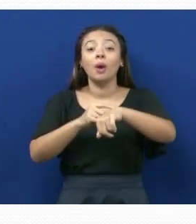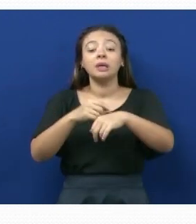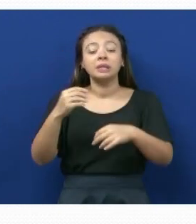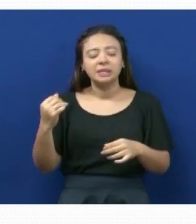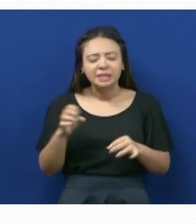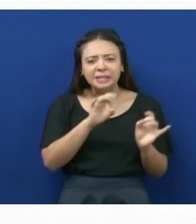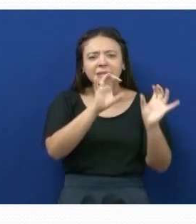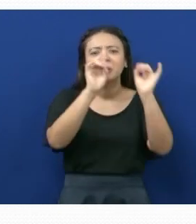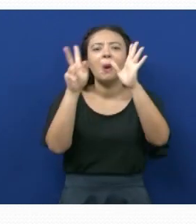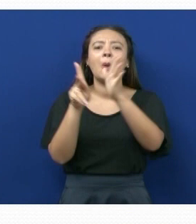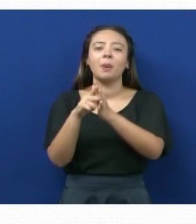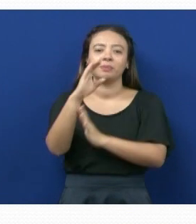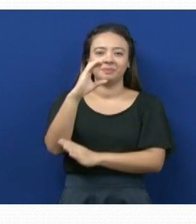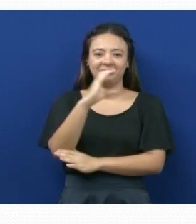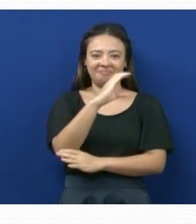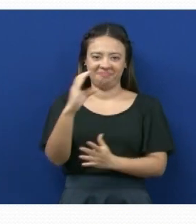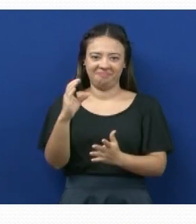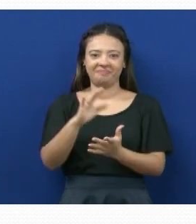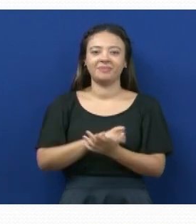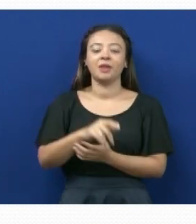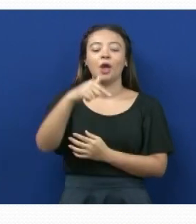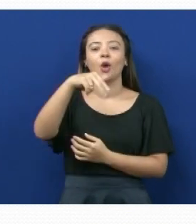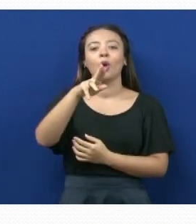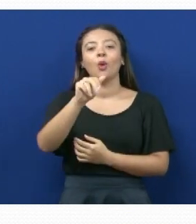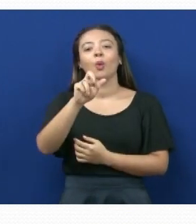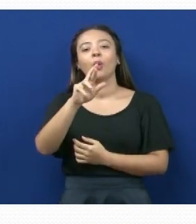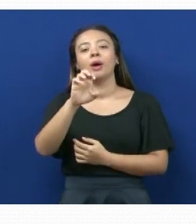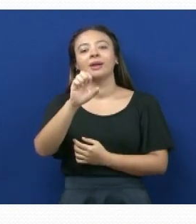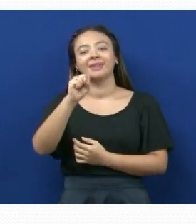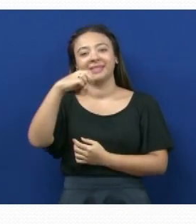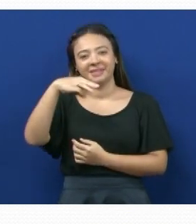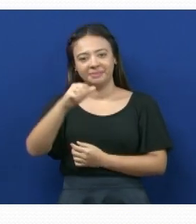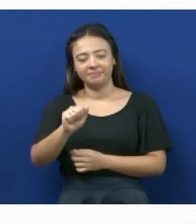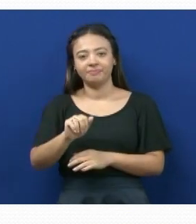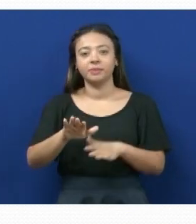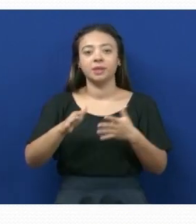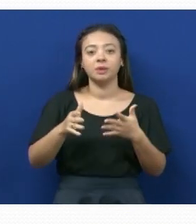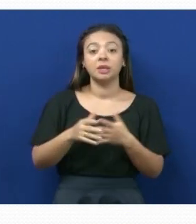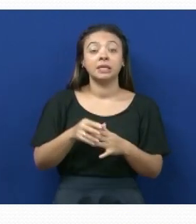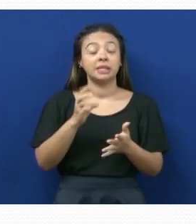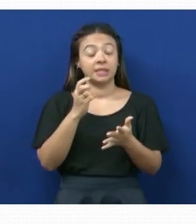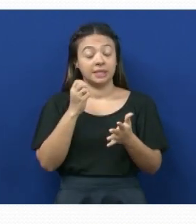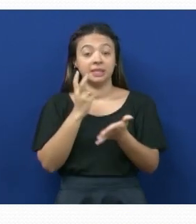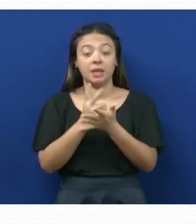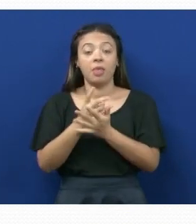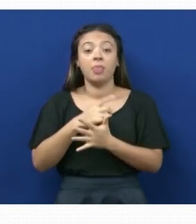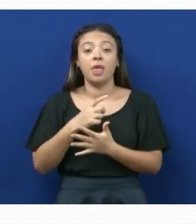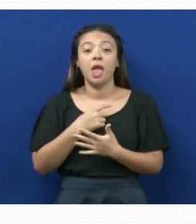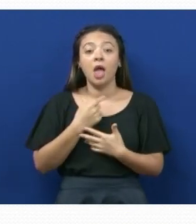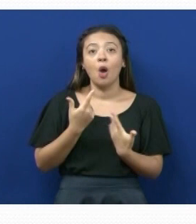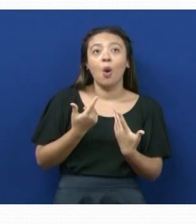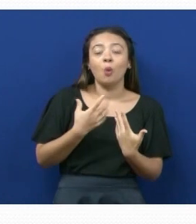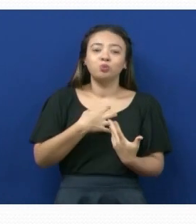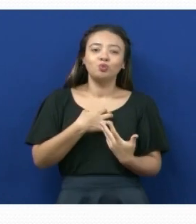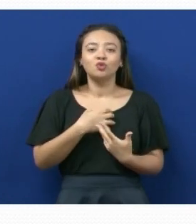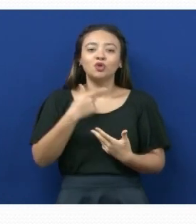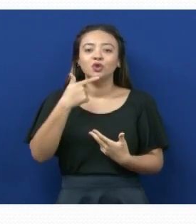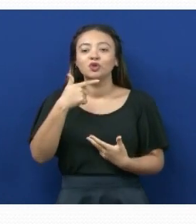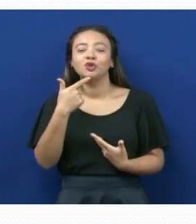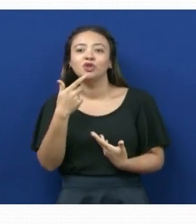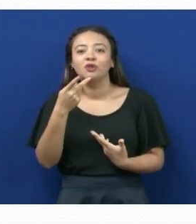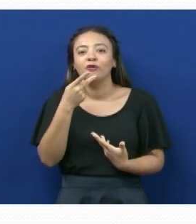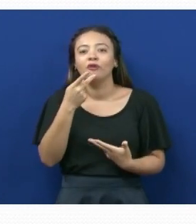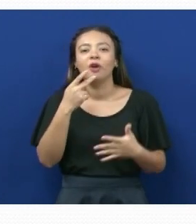da linguagem é sempre informal, que tem a presença do dialeto que lembra as pessoas que moram no interior. Por exemplo, quando ele